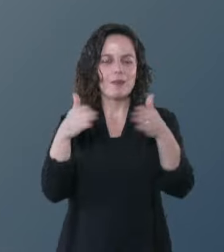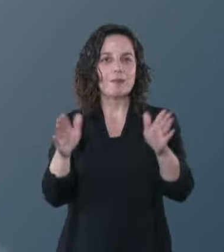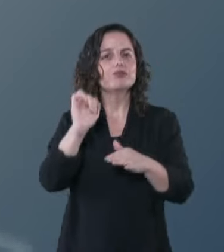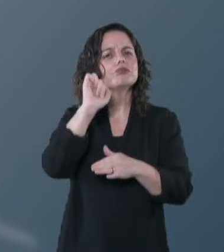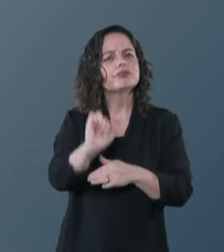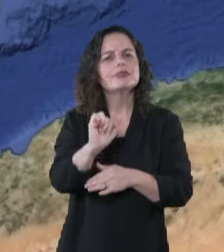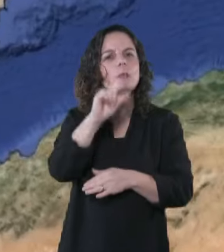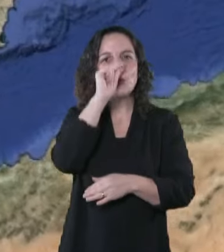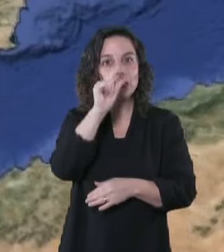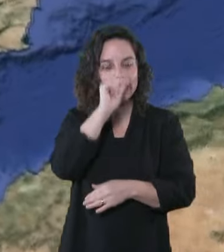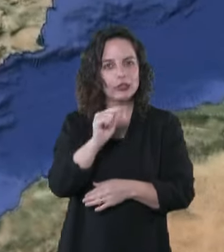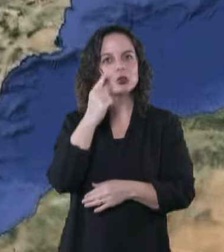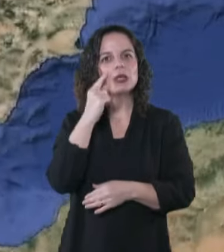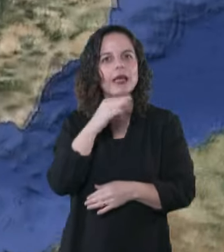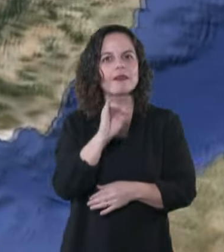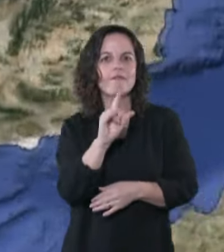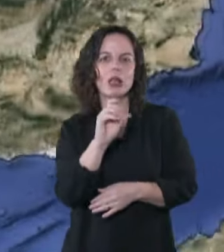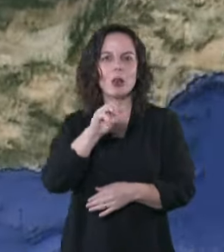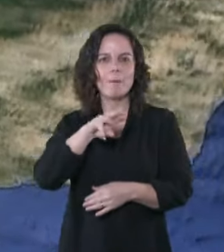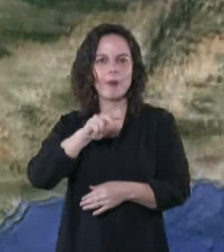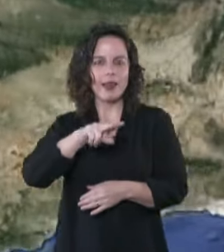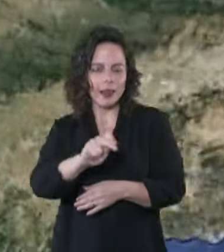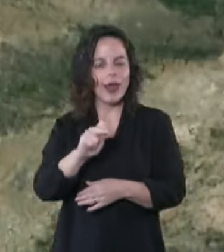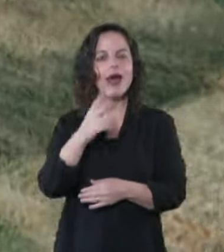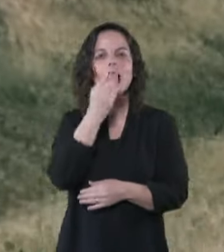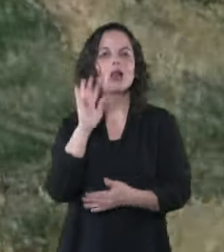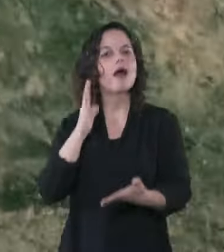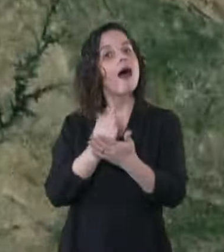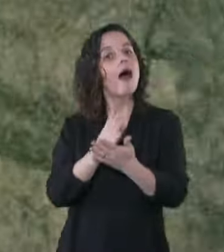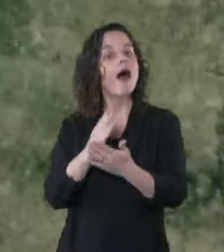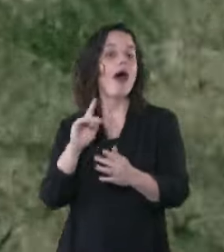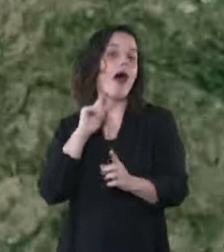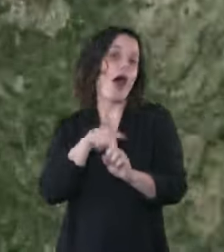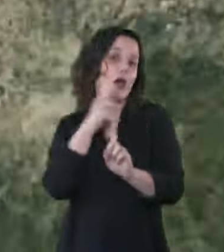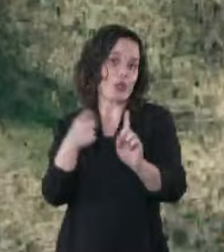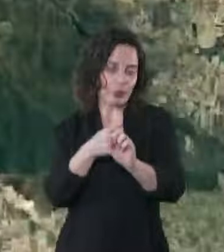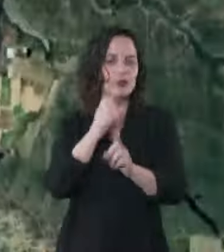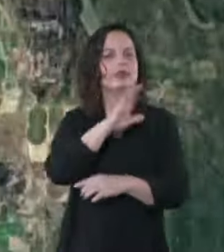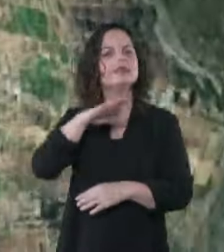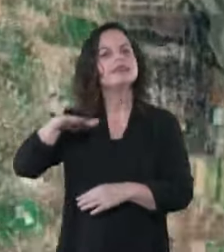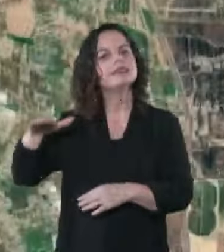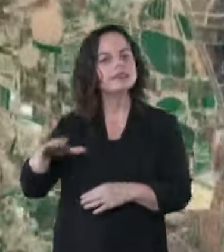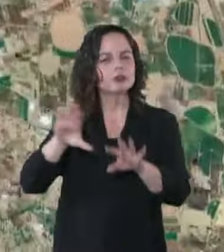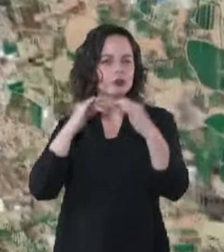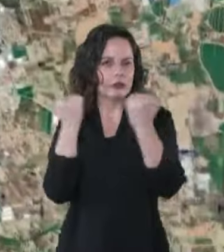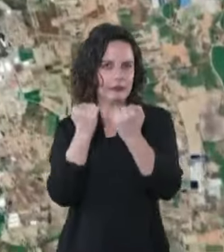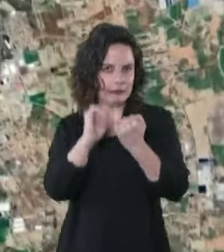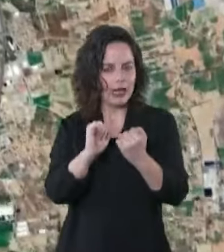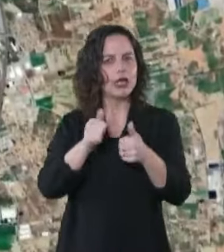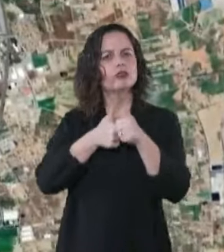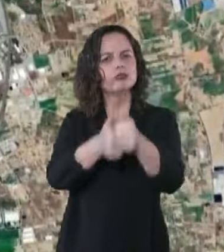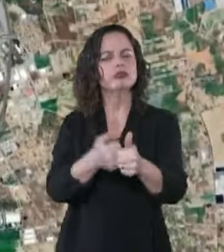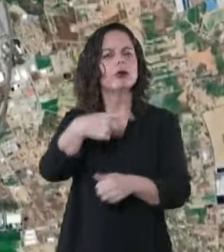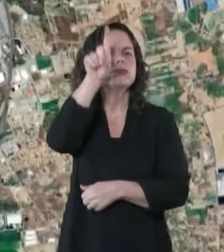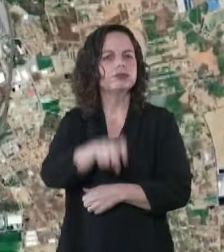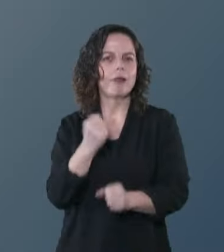Montijo. Conhecemos Filomena Rodrigues, aluna do último ano da Licenciatura de Ciências Sociais, que acompanhamos ao longo de um dia